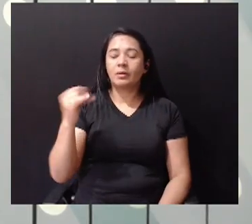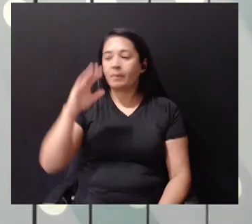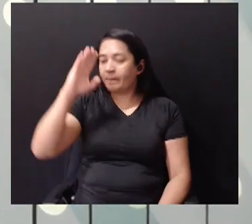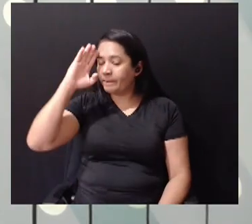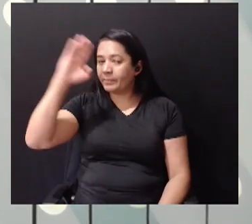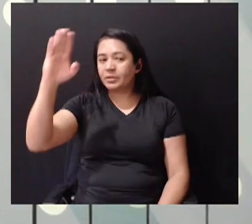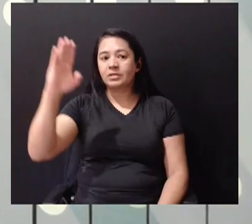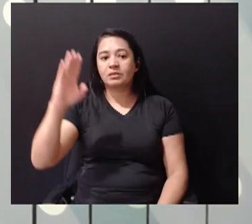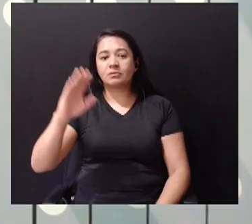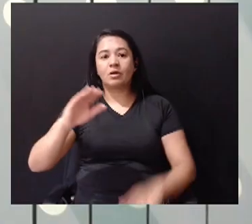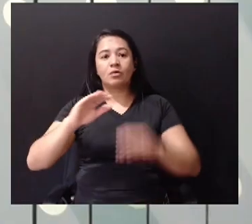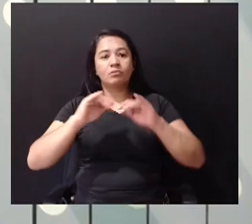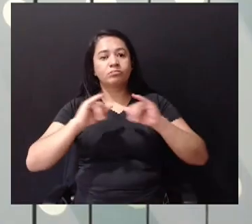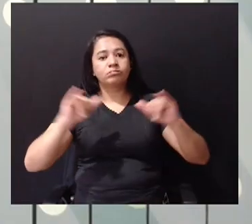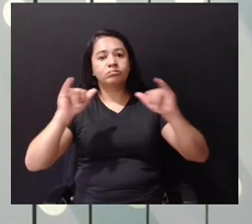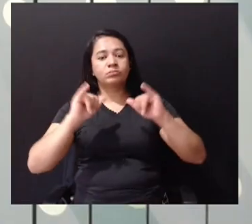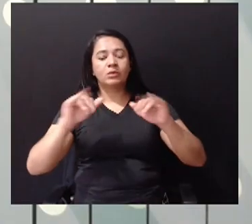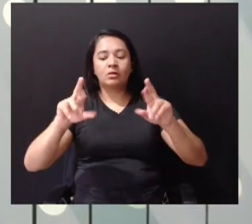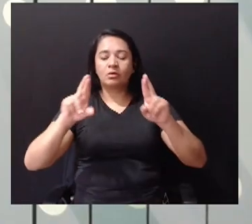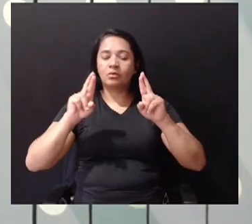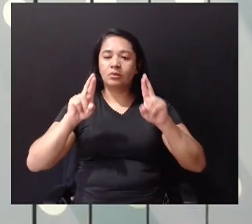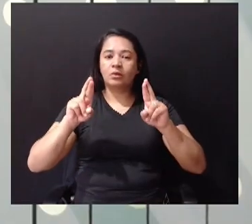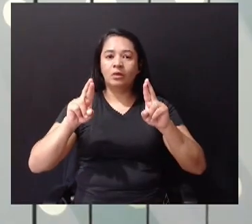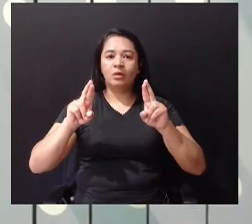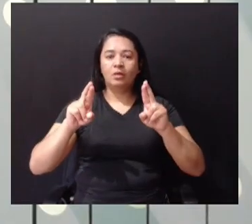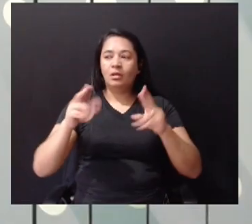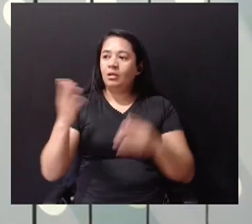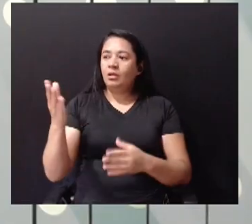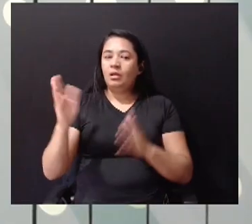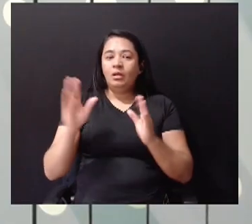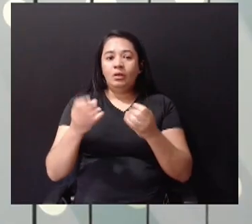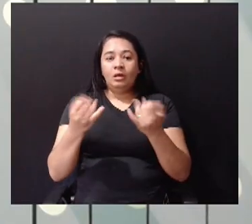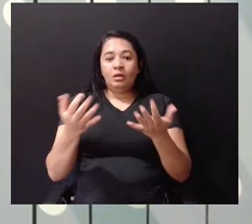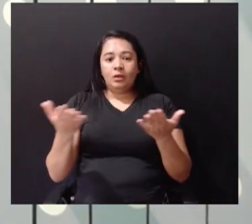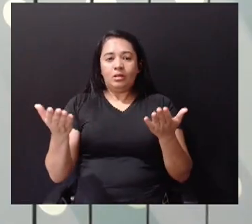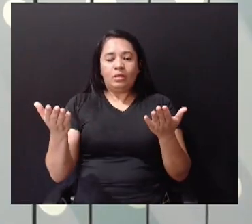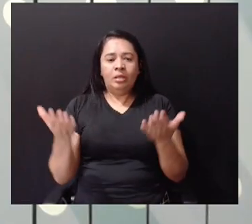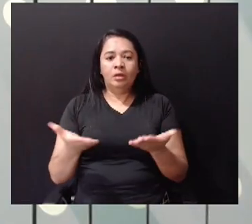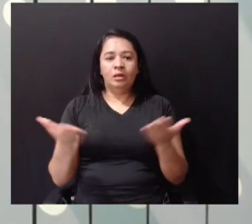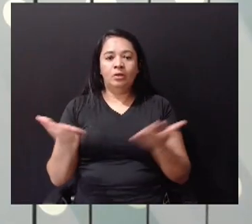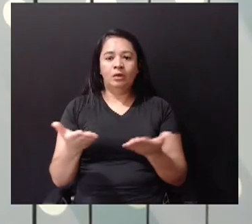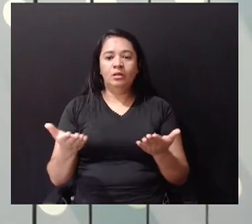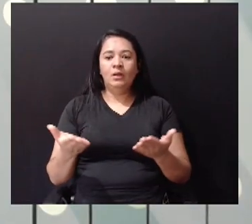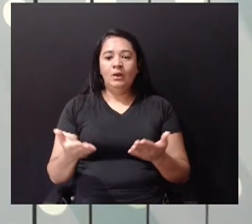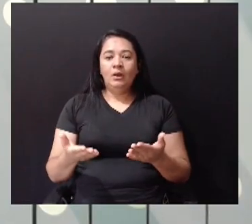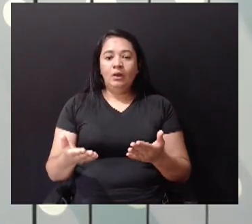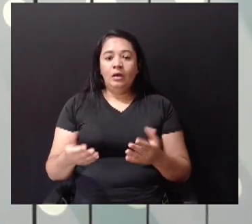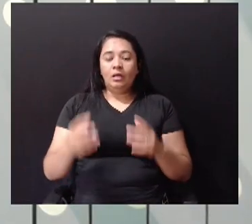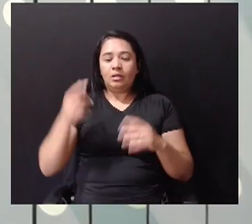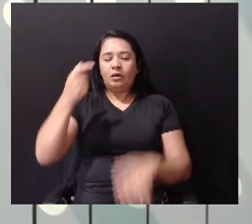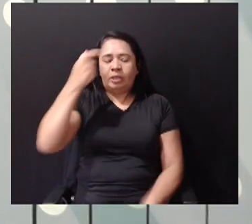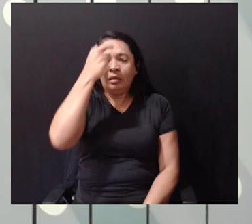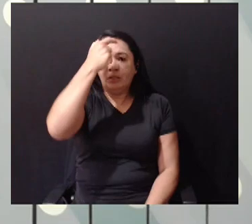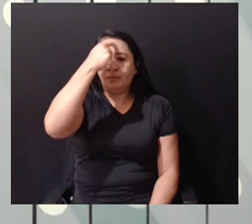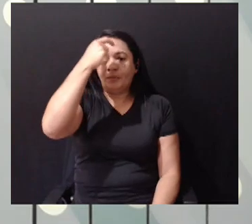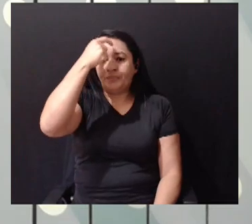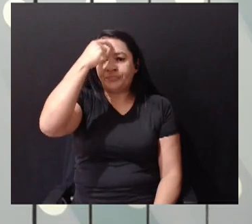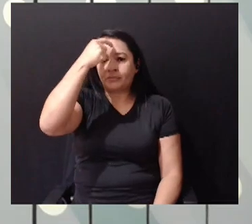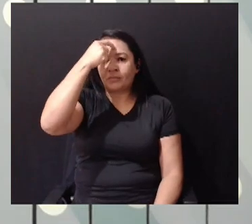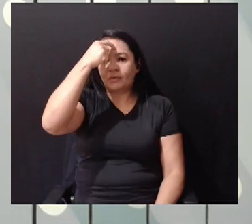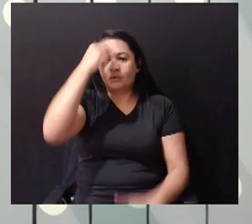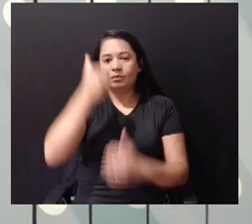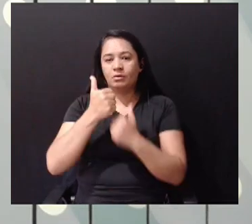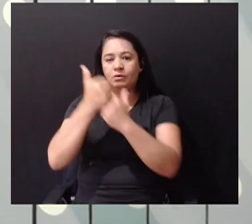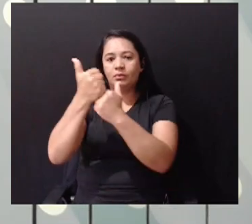de esperança, como o senhor nos trouxe hoje, né? A conscientização, o apoio às pesquisas